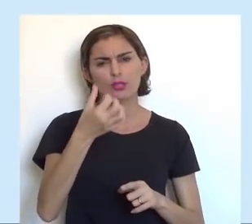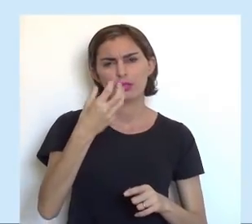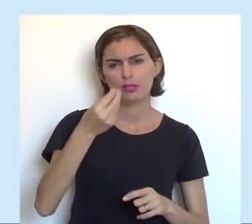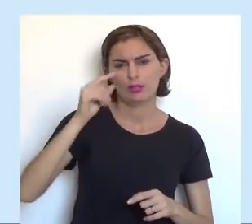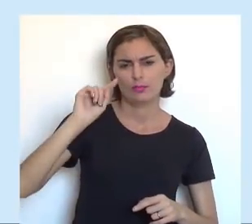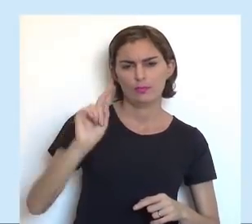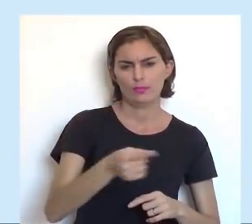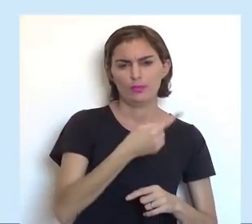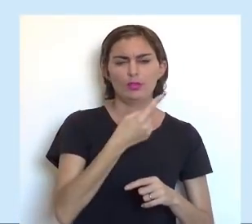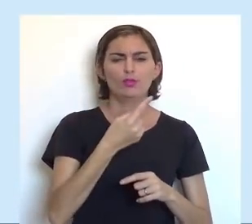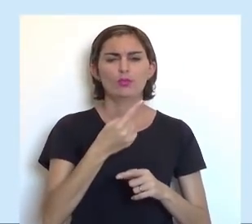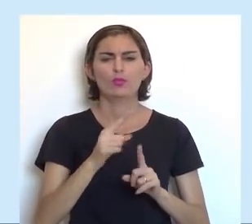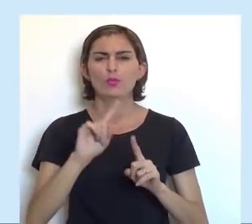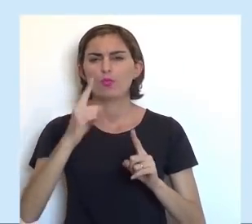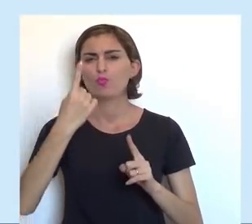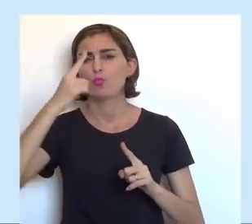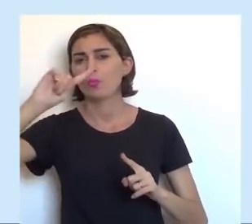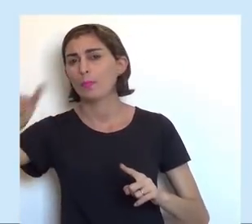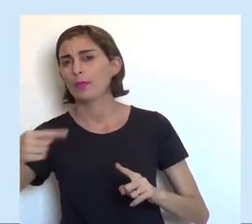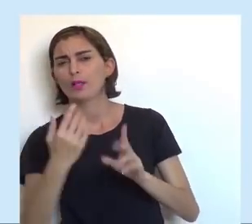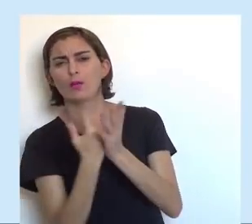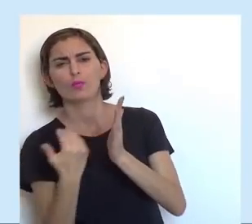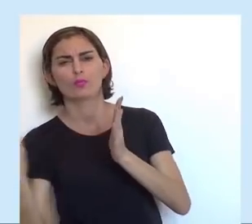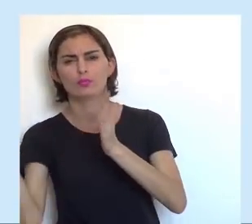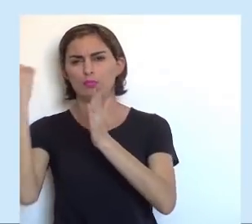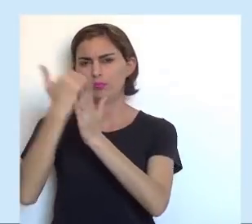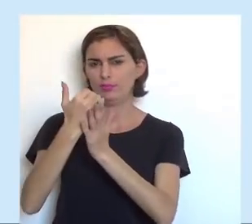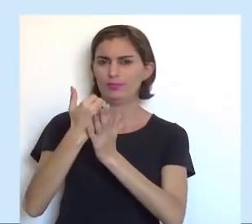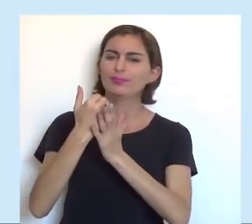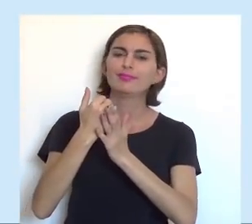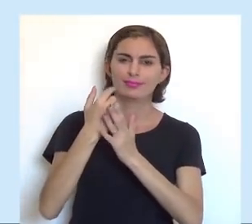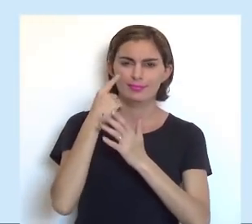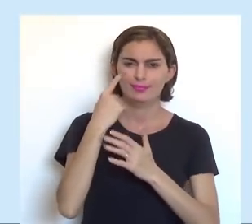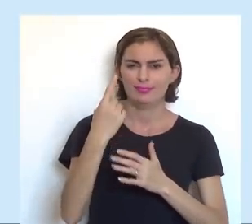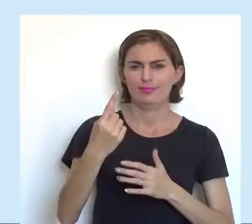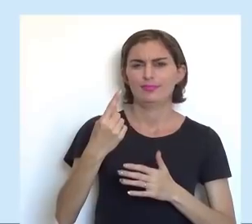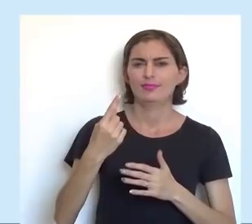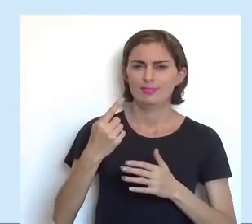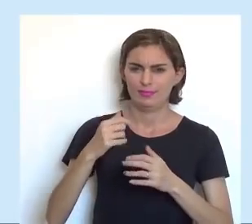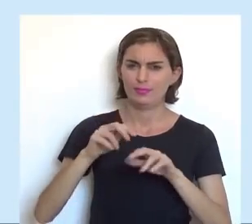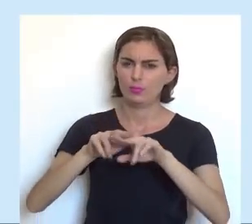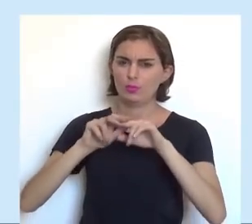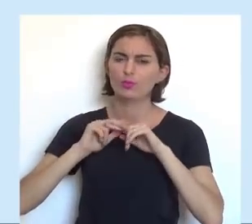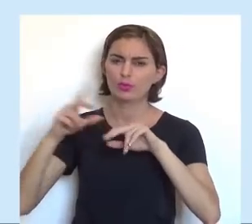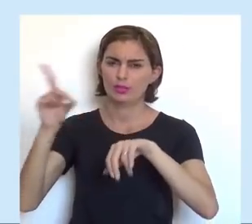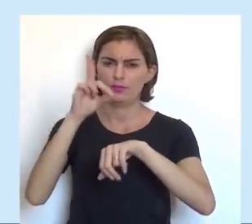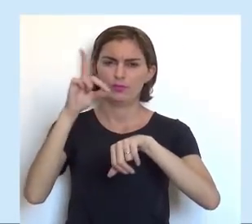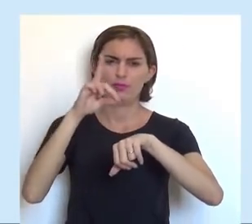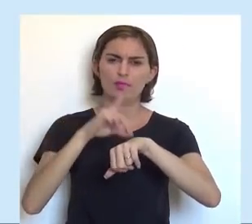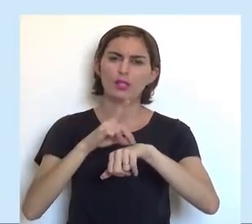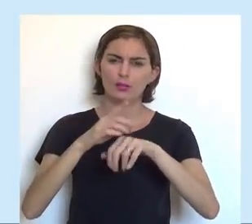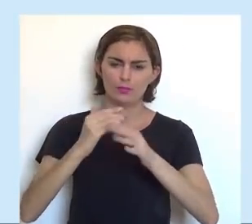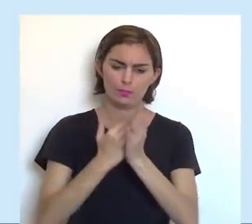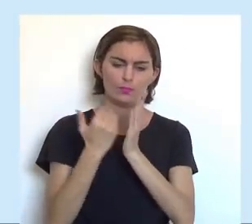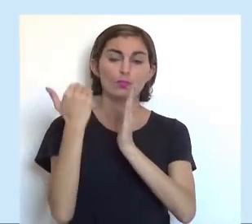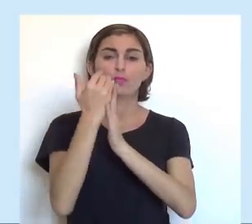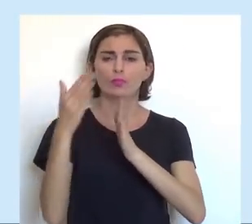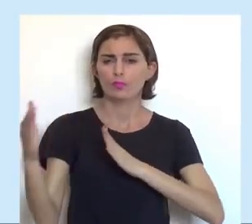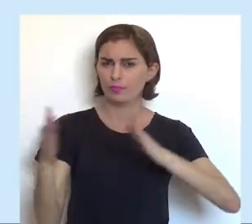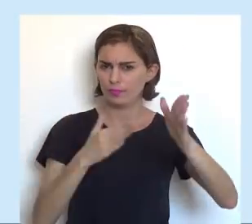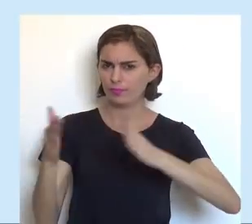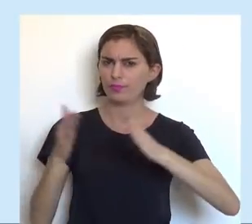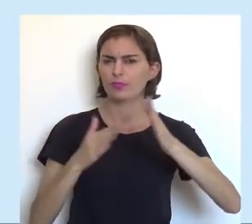260 mil para 1 milhão, mais de 1 milhão e 100 mil casos de dengue. Porque nesse